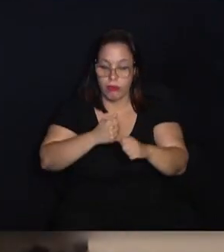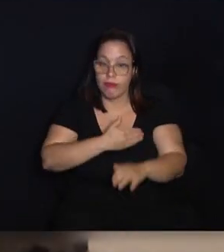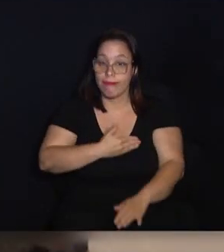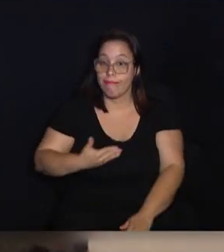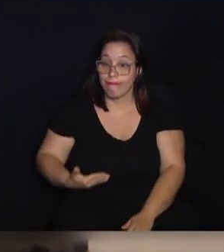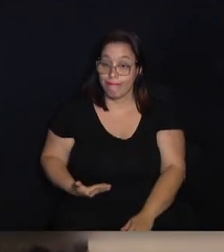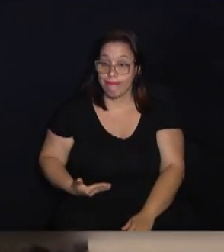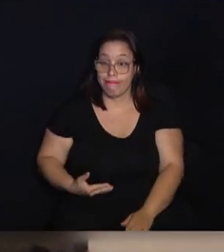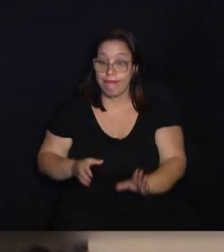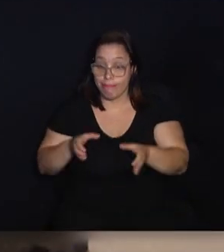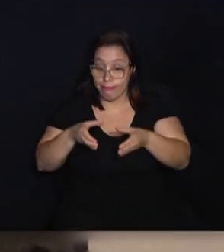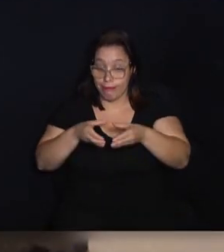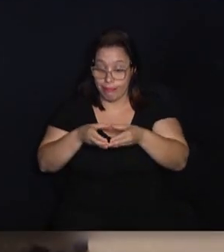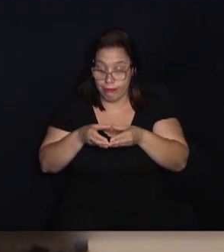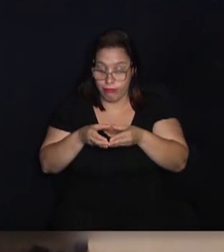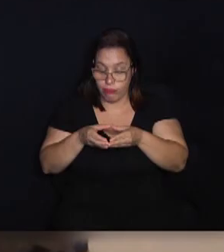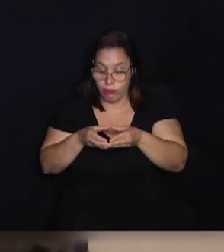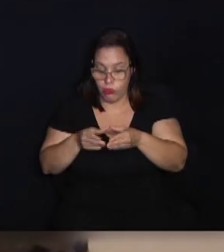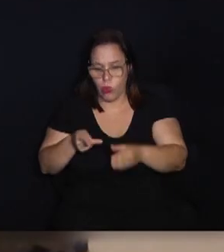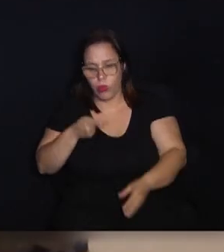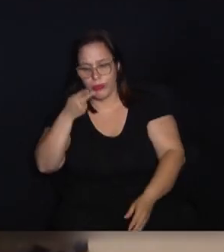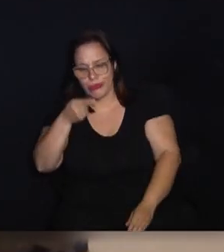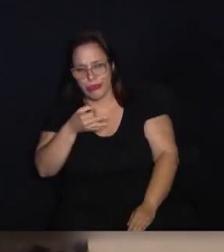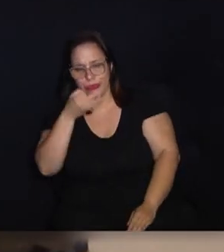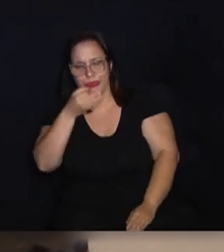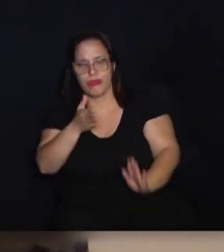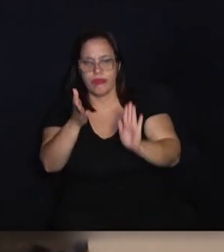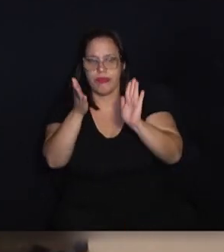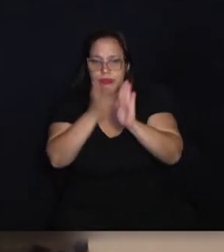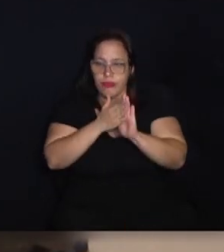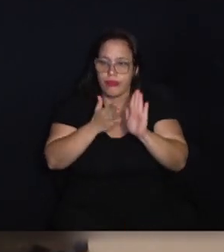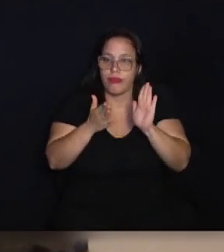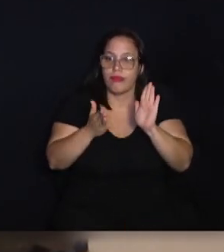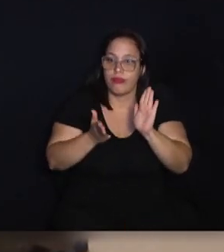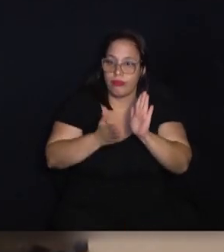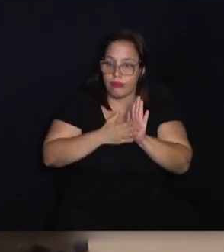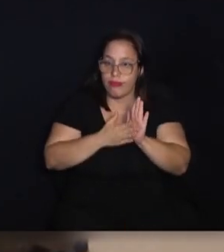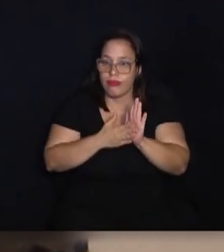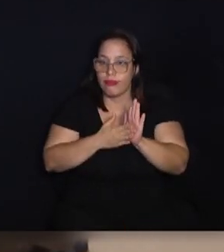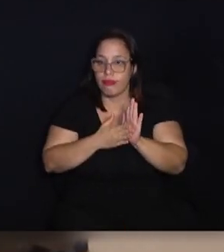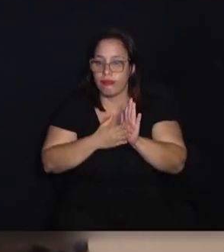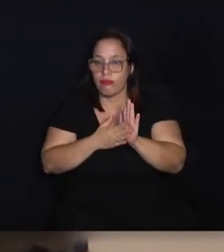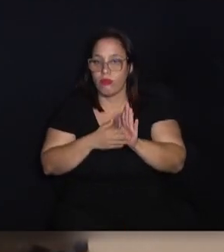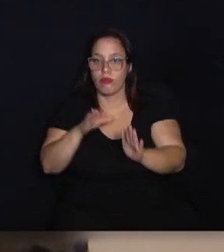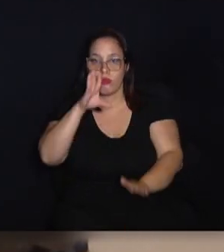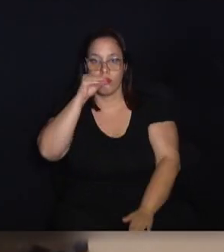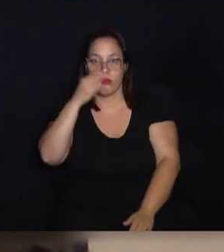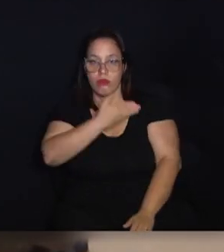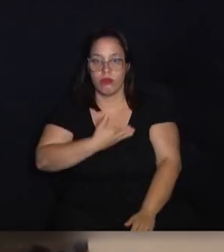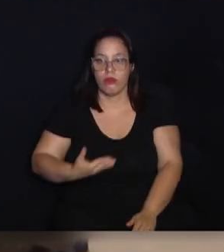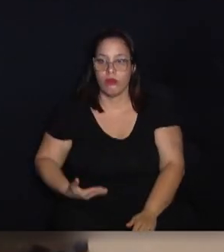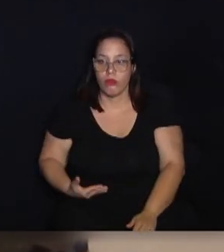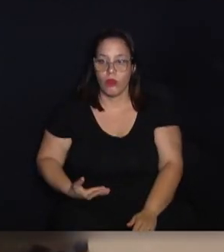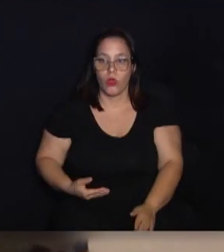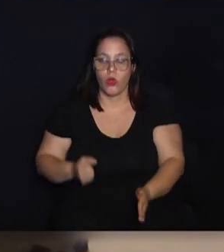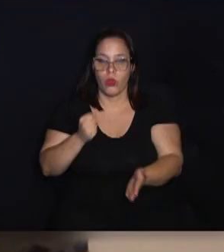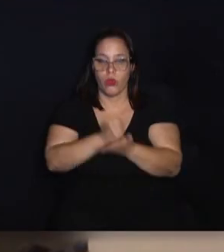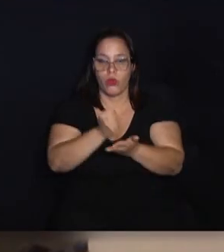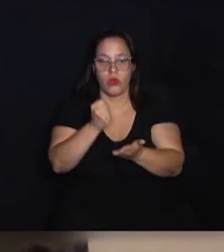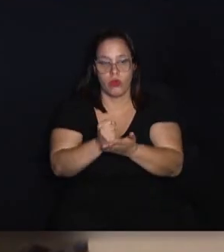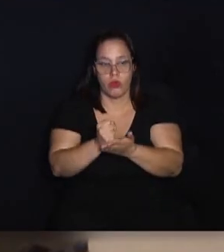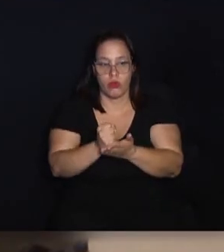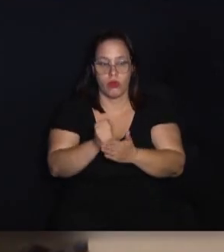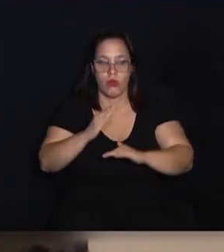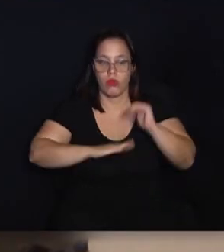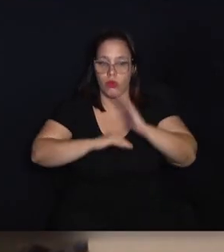Compete à comissão emitir parecer sobre as proposições que se relacionam com os servidores públicos, os contratados e os prestadores